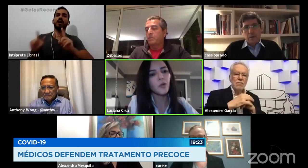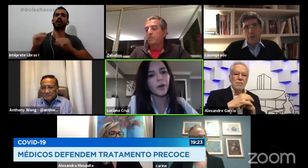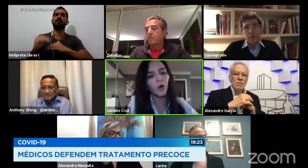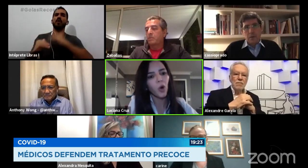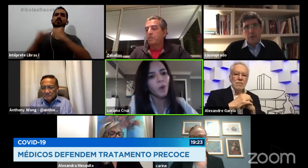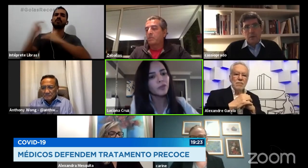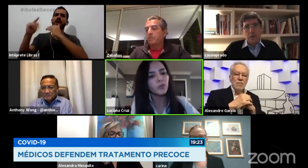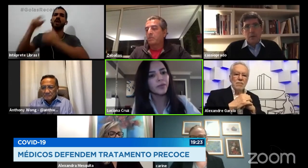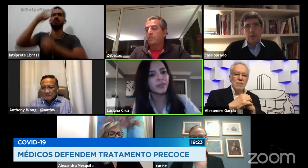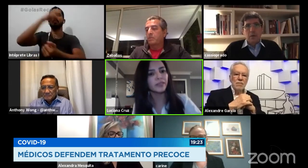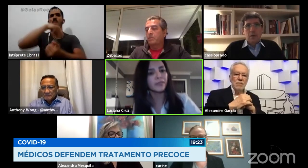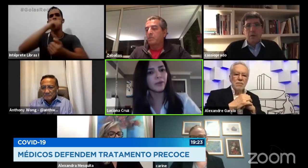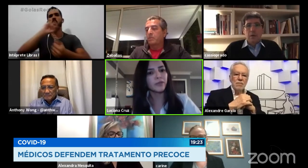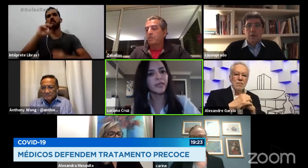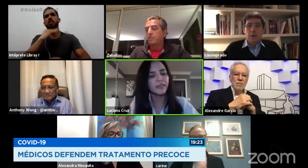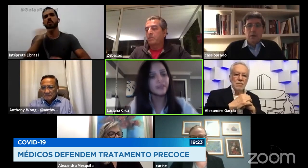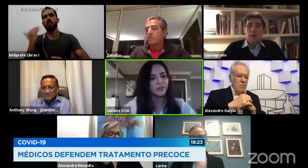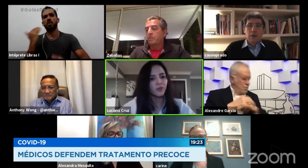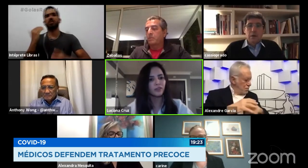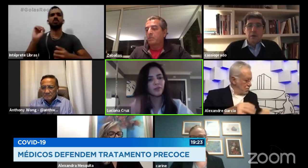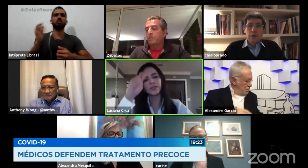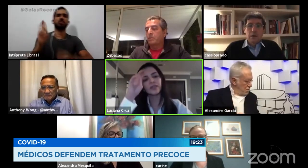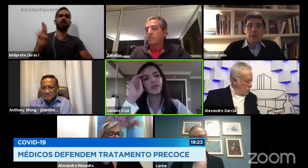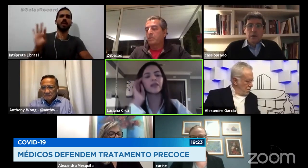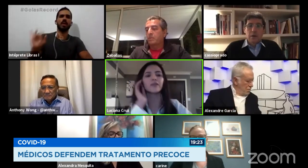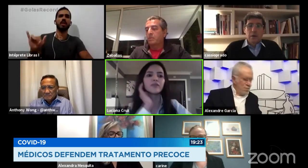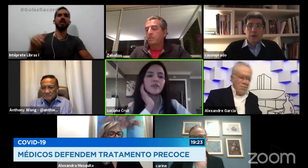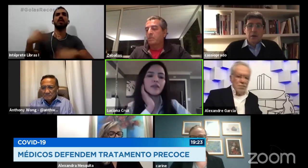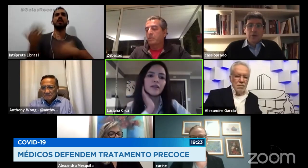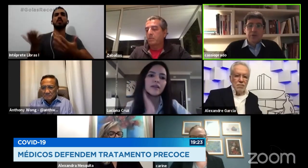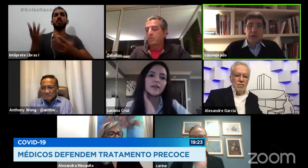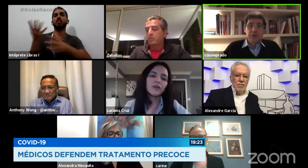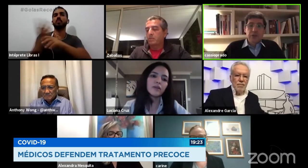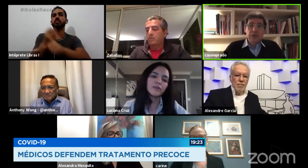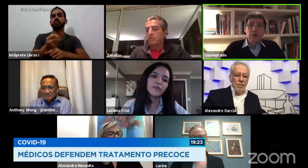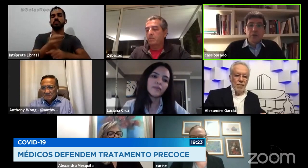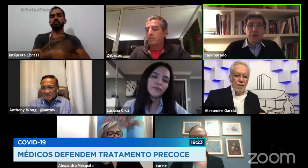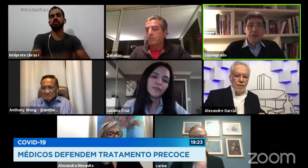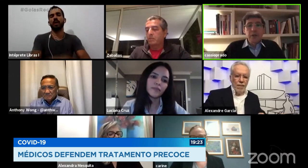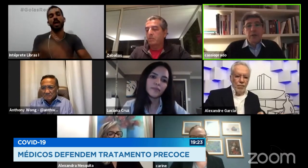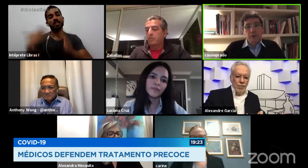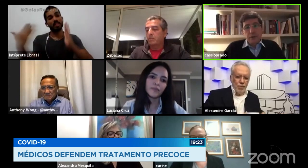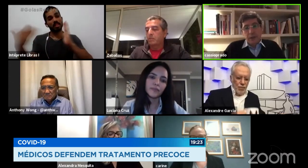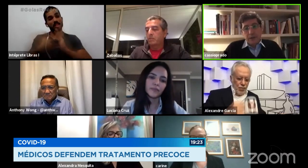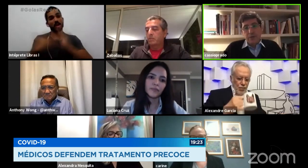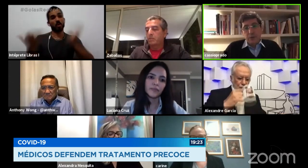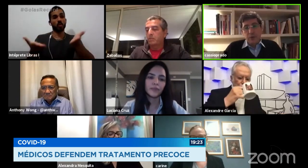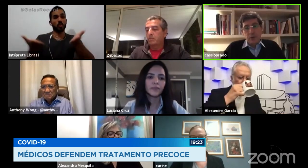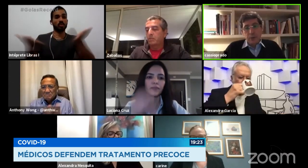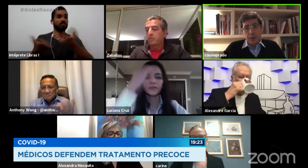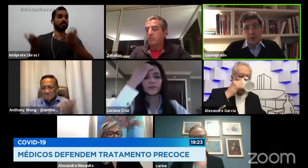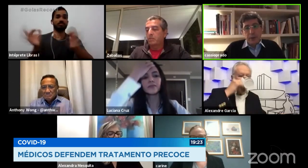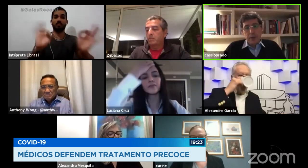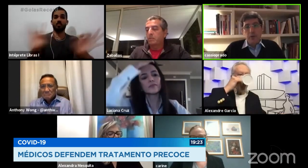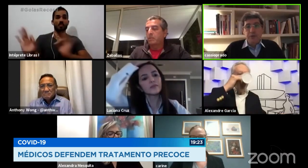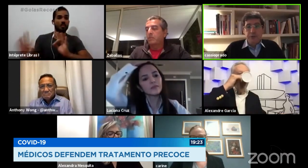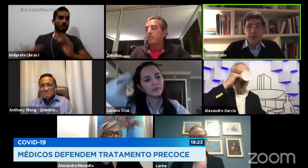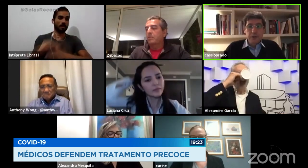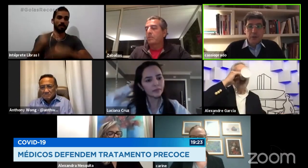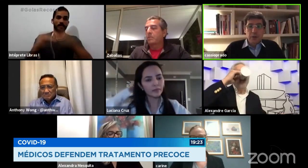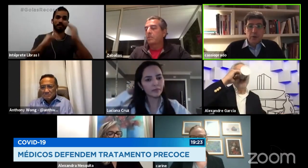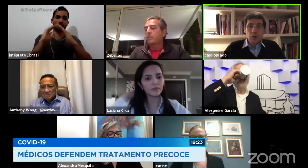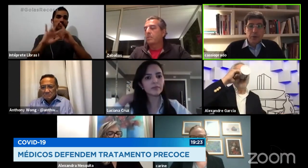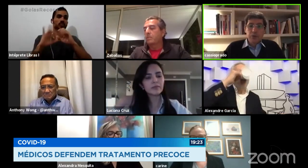de evolução para internação para óbito para ir para uti desses quatro mil quinhentos é usados até hoje é que nenhum deles evoluiu para